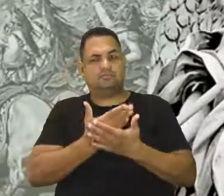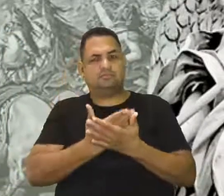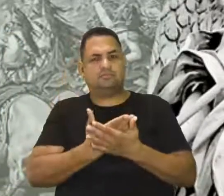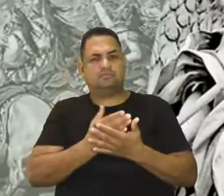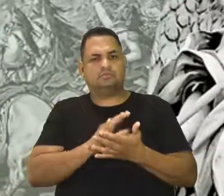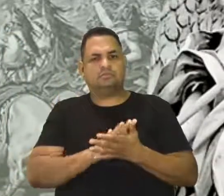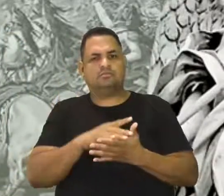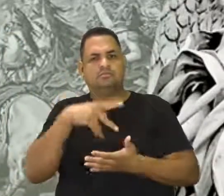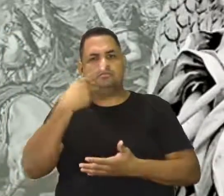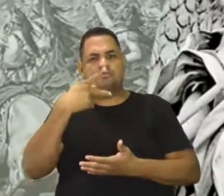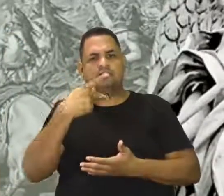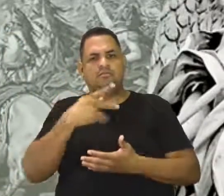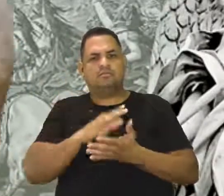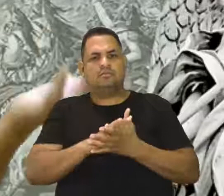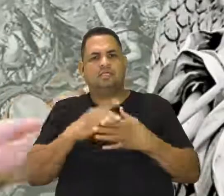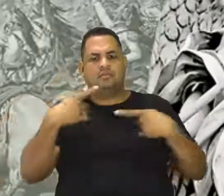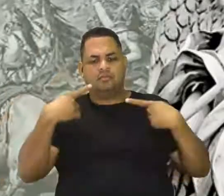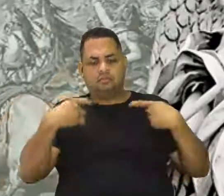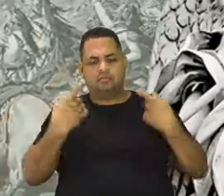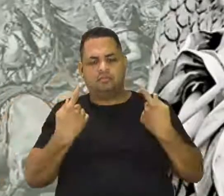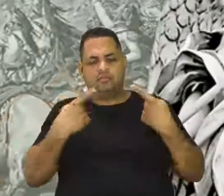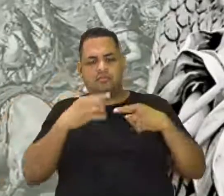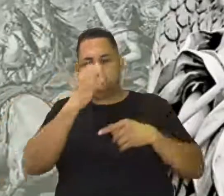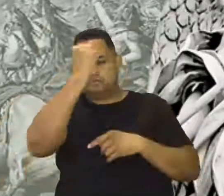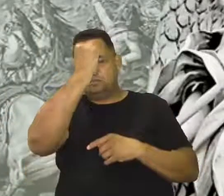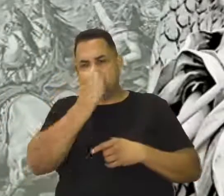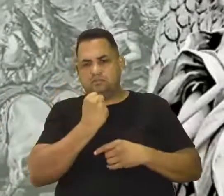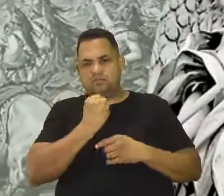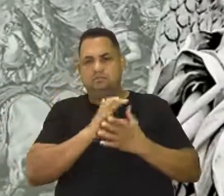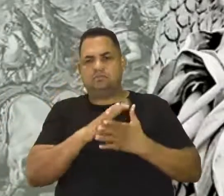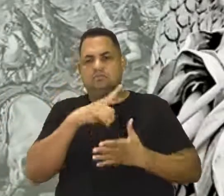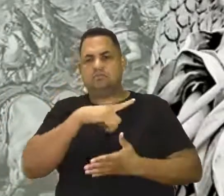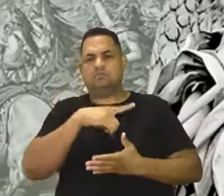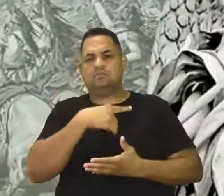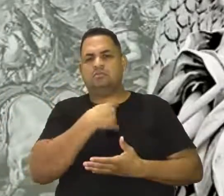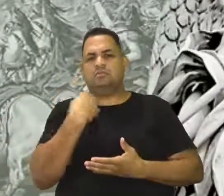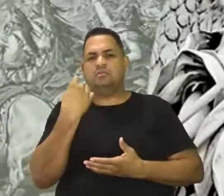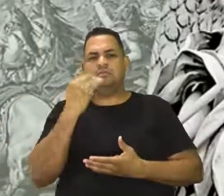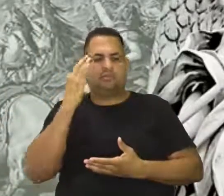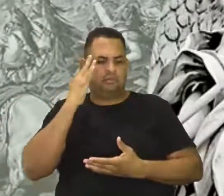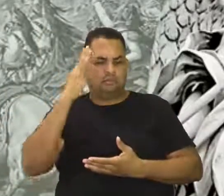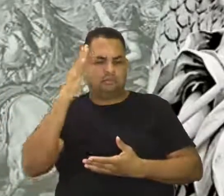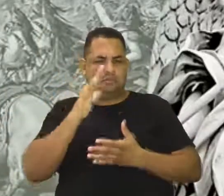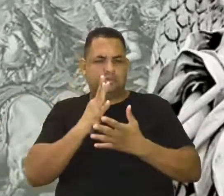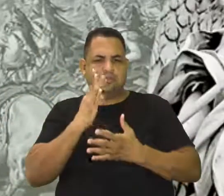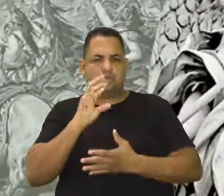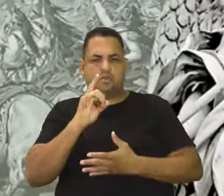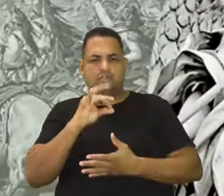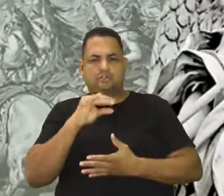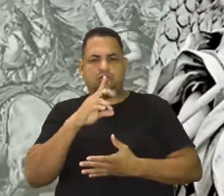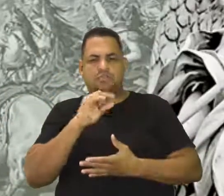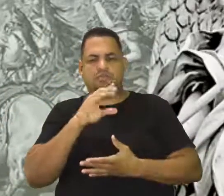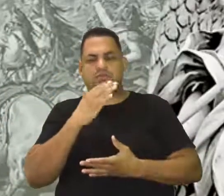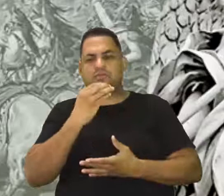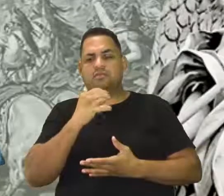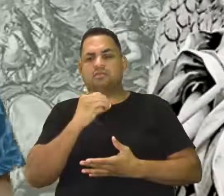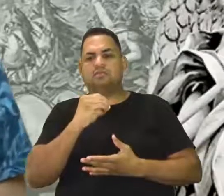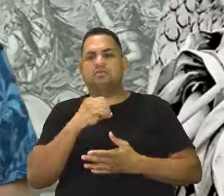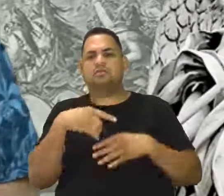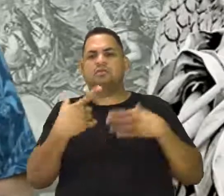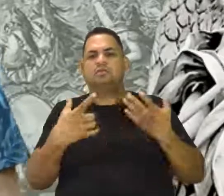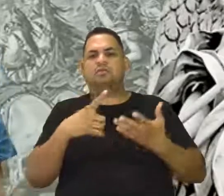a nossa sala que falando sobre a guerra contra o terror nós temos a Teoria da Conspiração que foi visto né